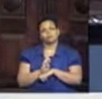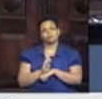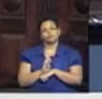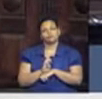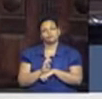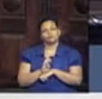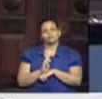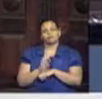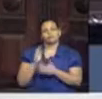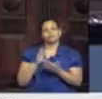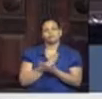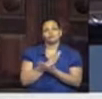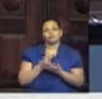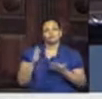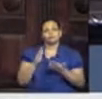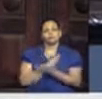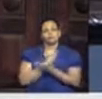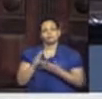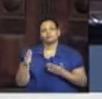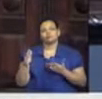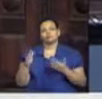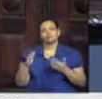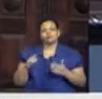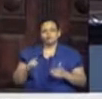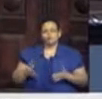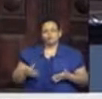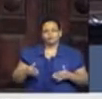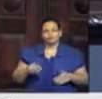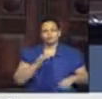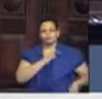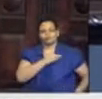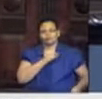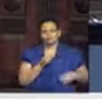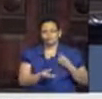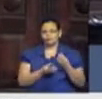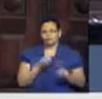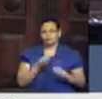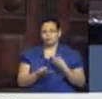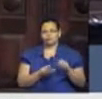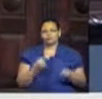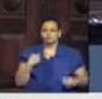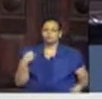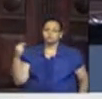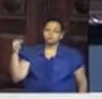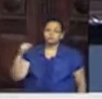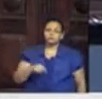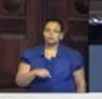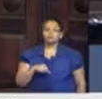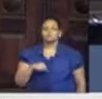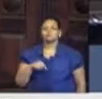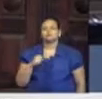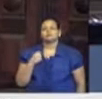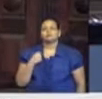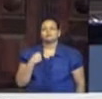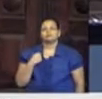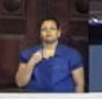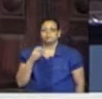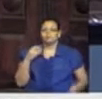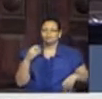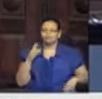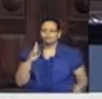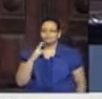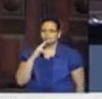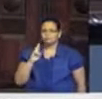de alguns incentivos. E eles vieram aqui, e com justa